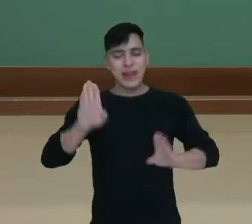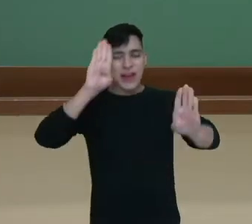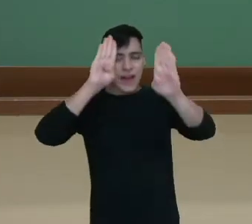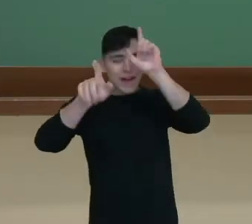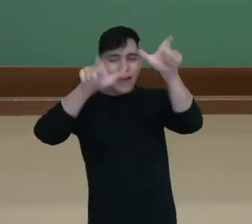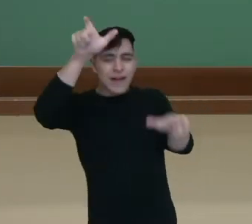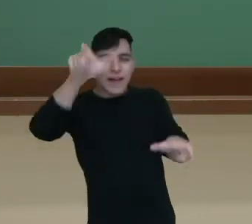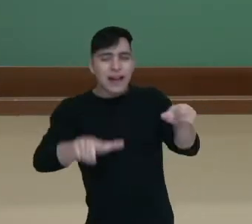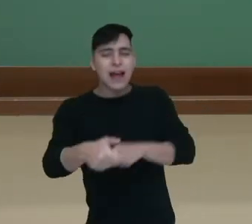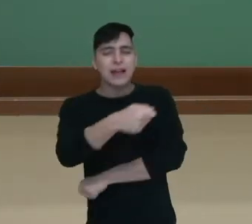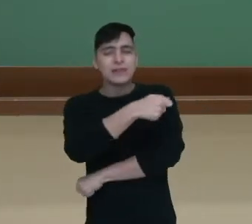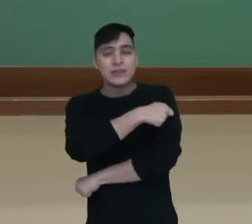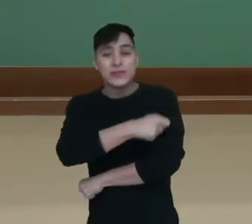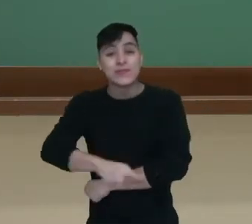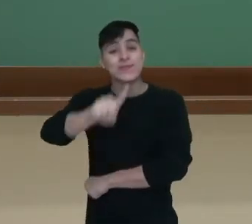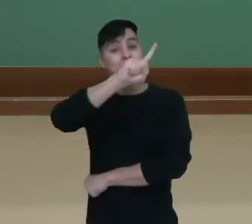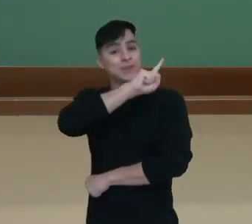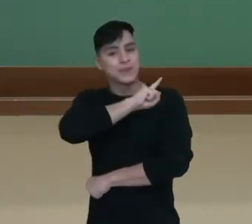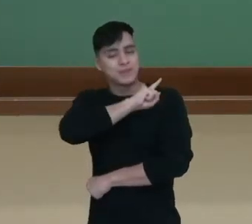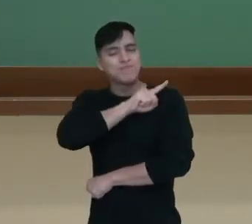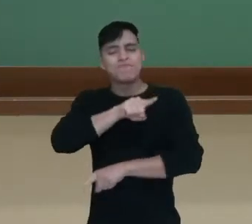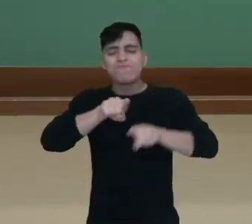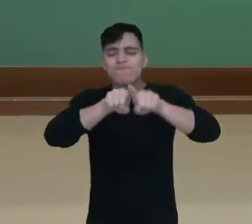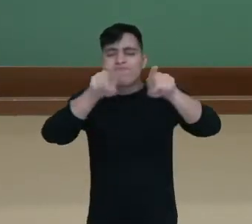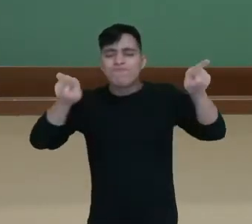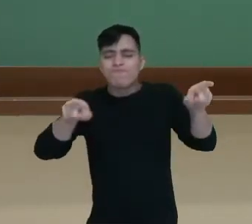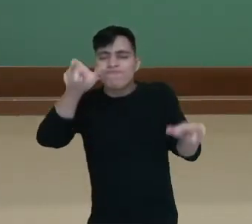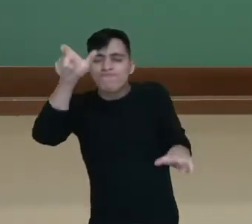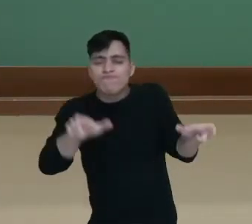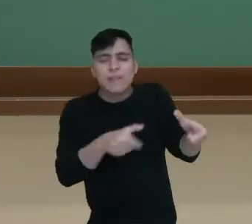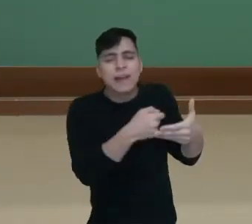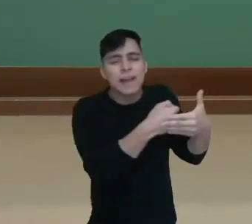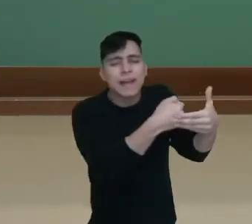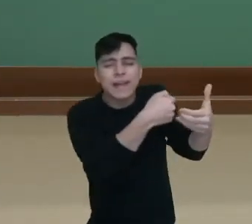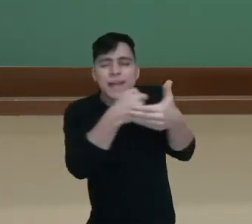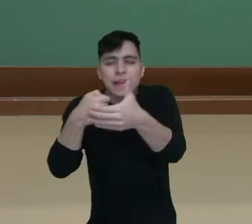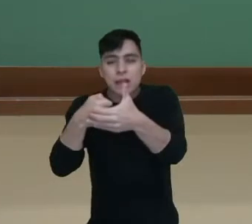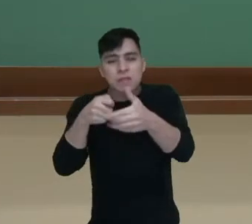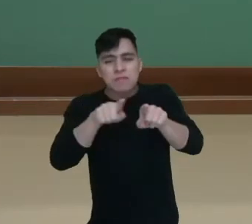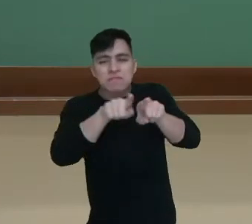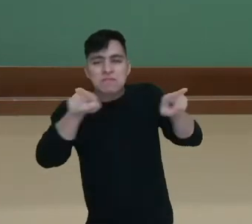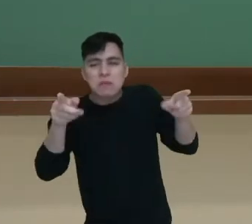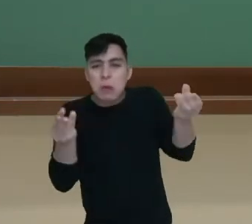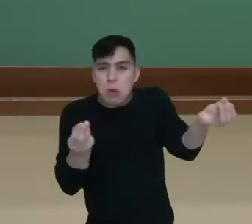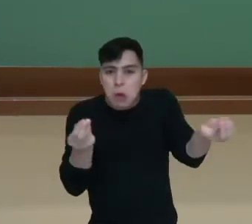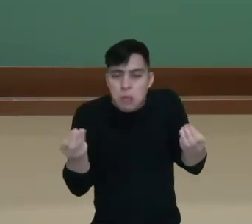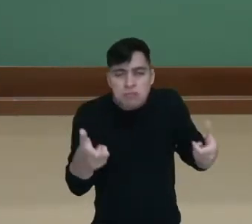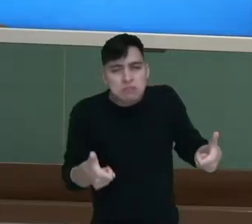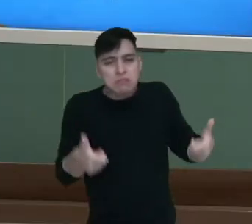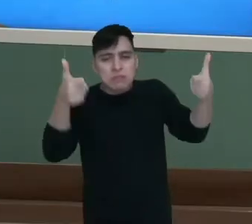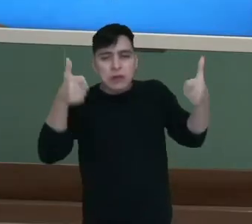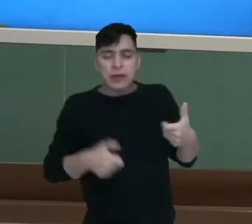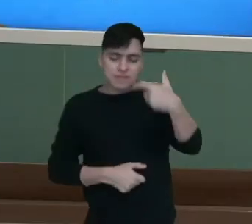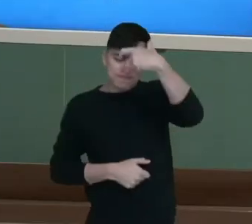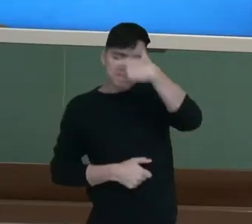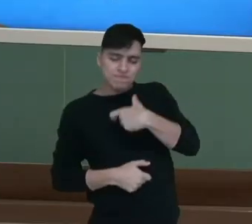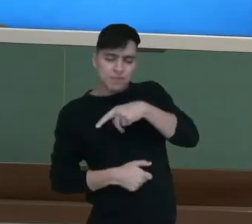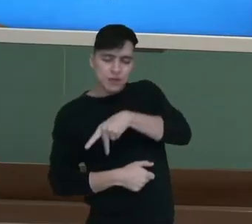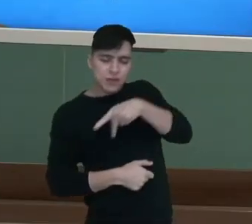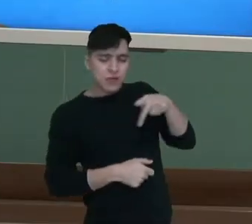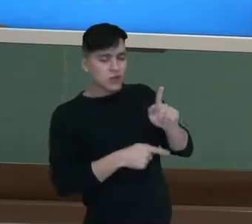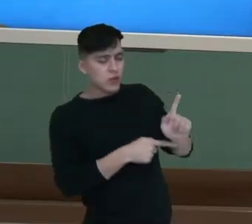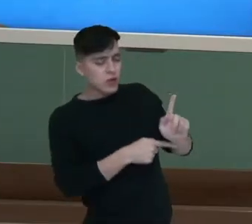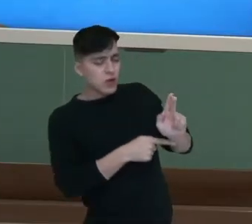Olá, estudantes da primeira série, meus queridos pimpolhos. Como é que vocês estão aí, tudo bem? Quem está falando aqui é o professor